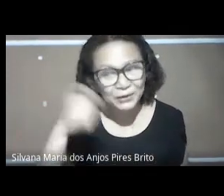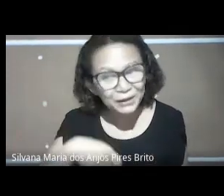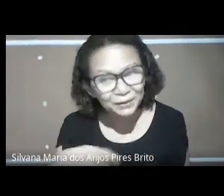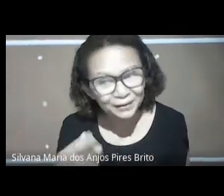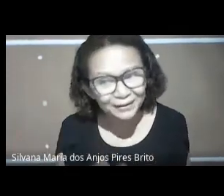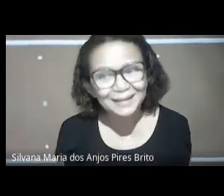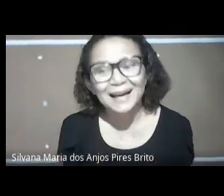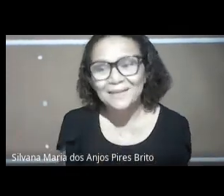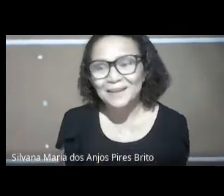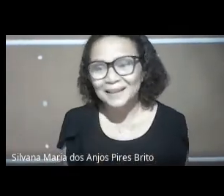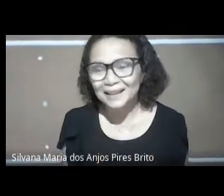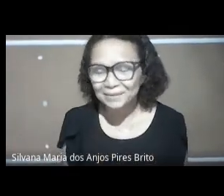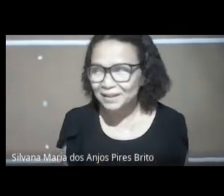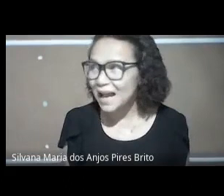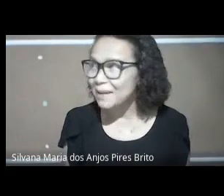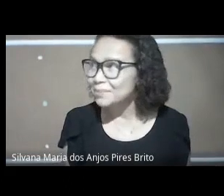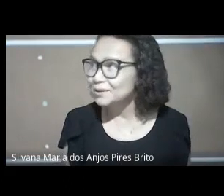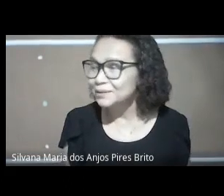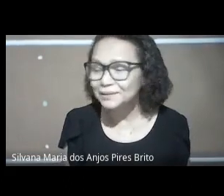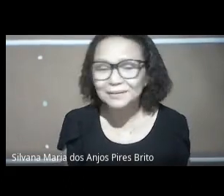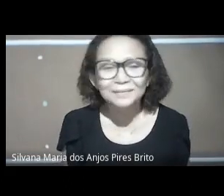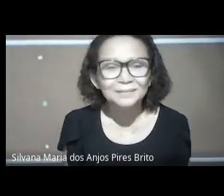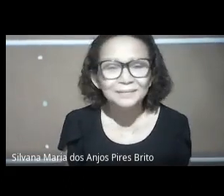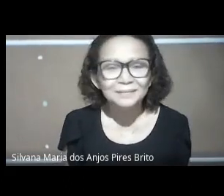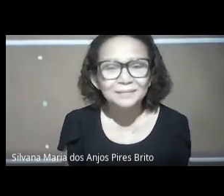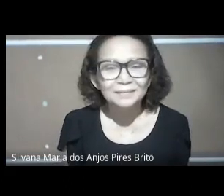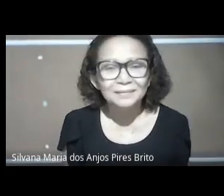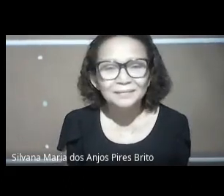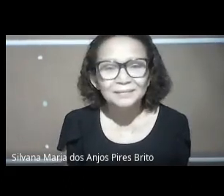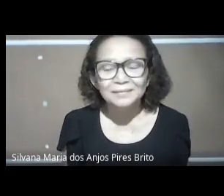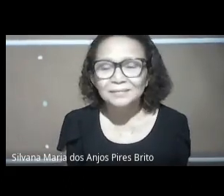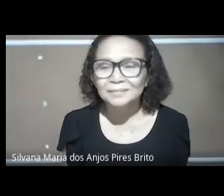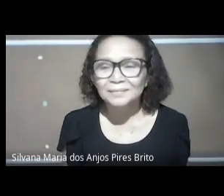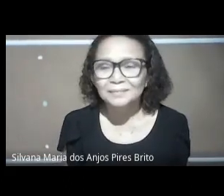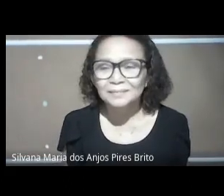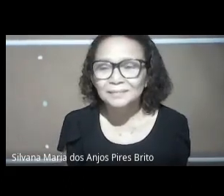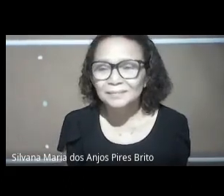É possível aprender Libras rápido?